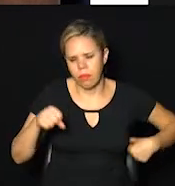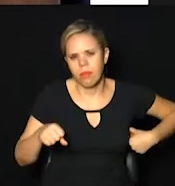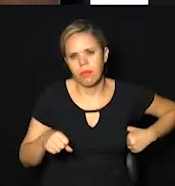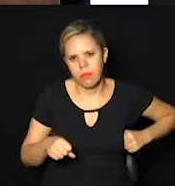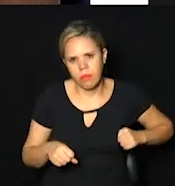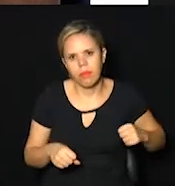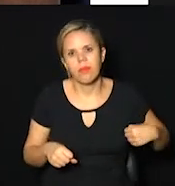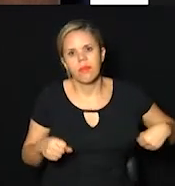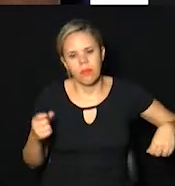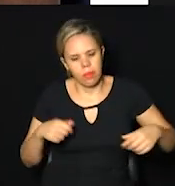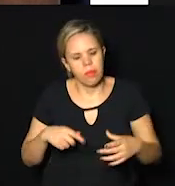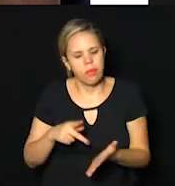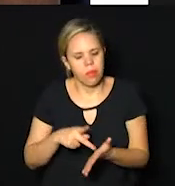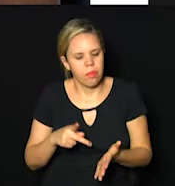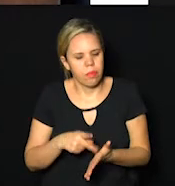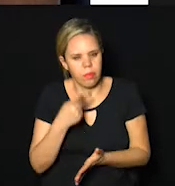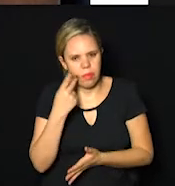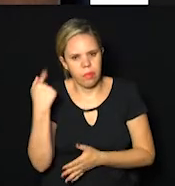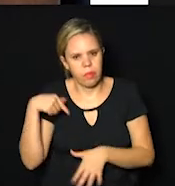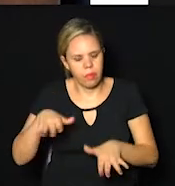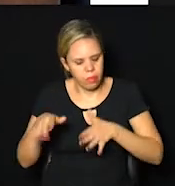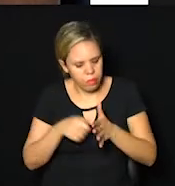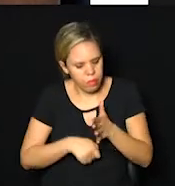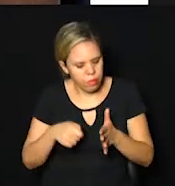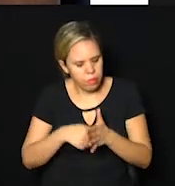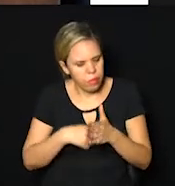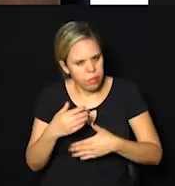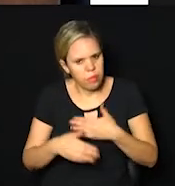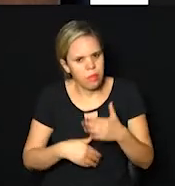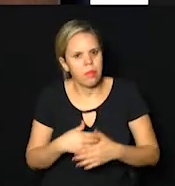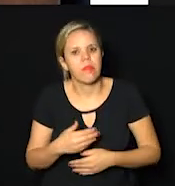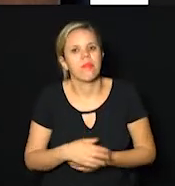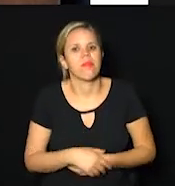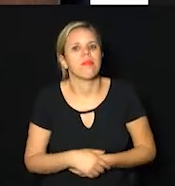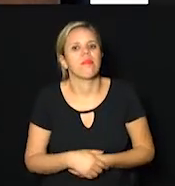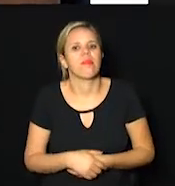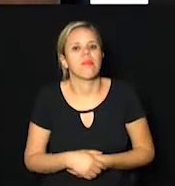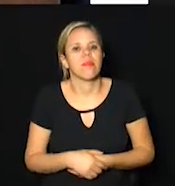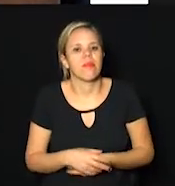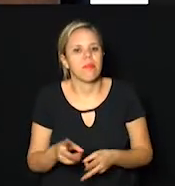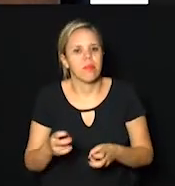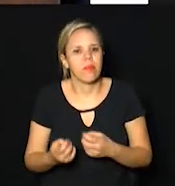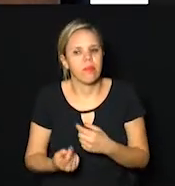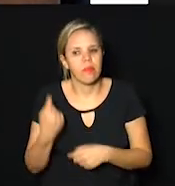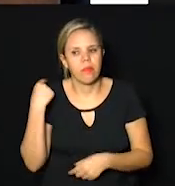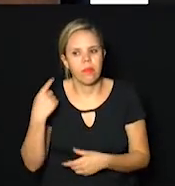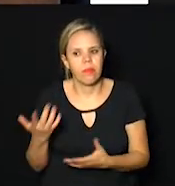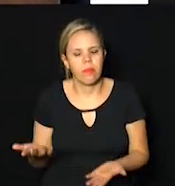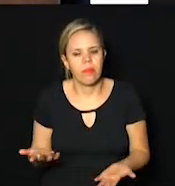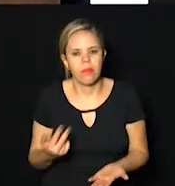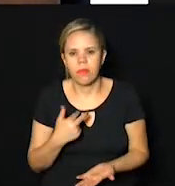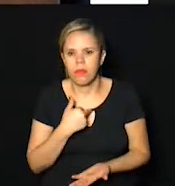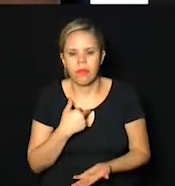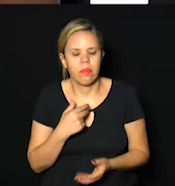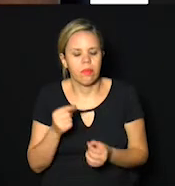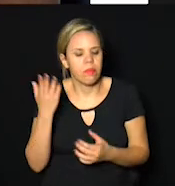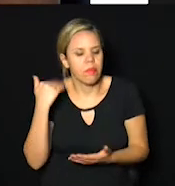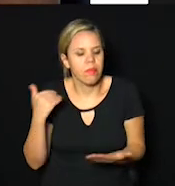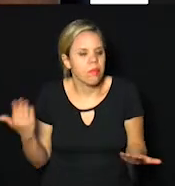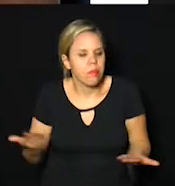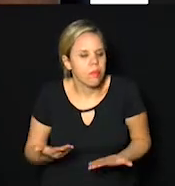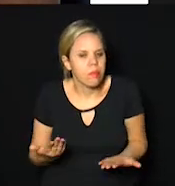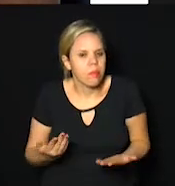Cristina. Cristina, quando eu disse que era um movimento, tendência do conservadorismo, eu estava olhando para o passado. Não dá para a gente saber agora,